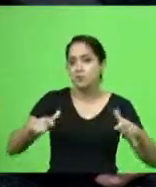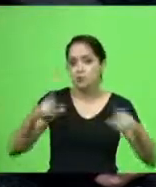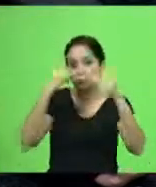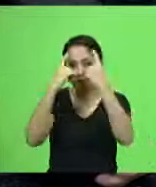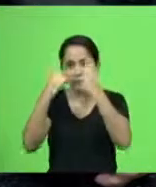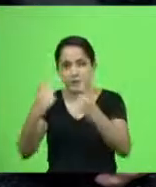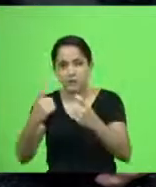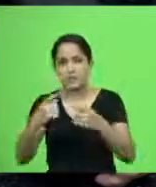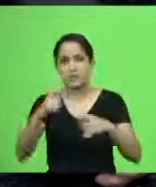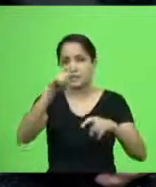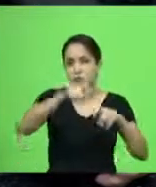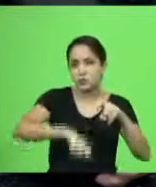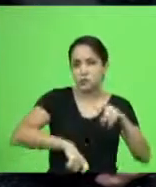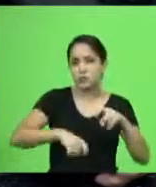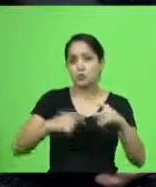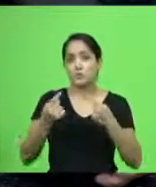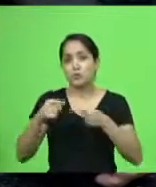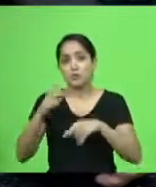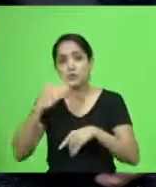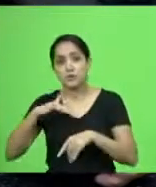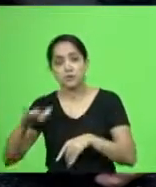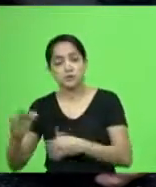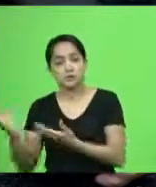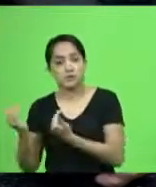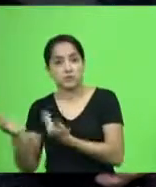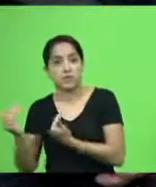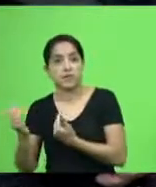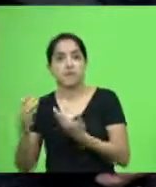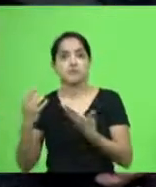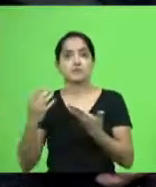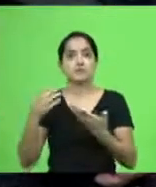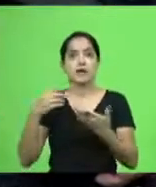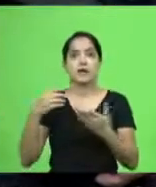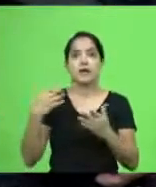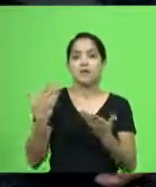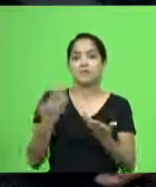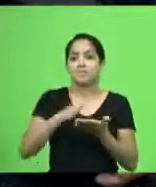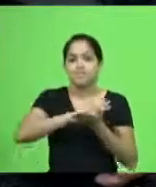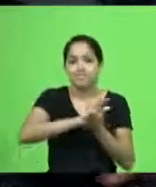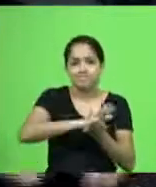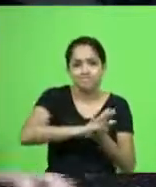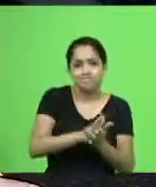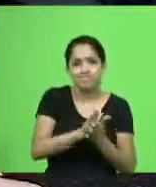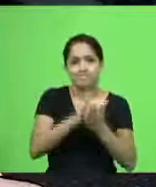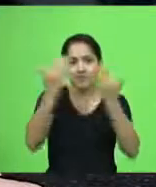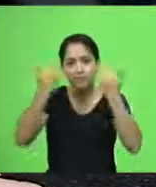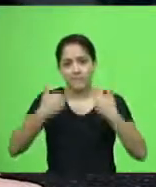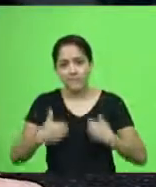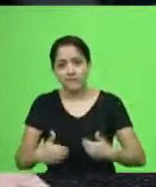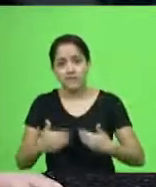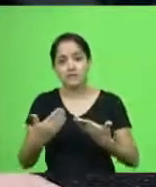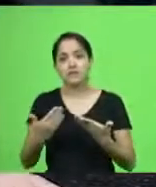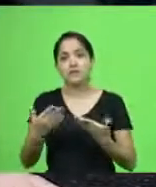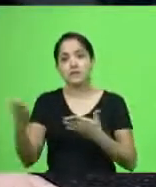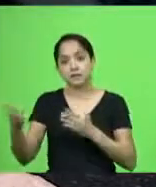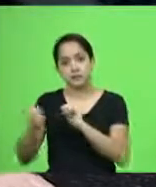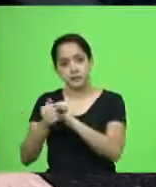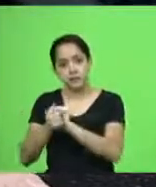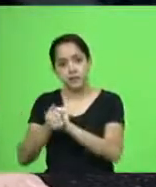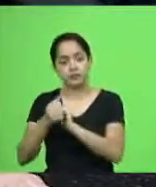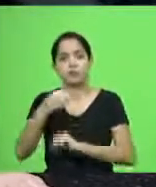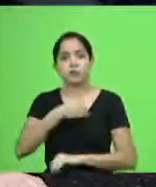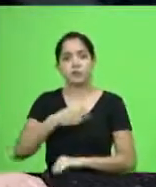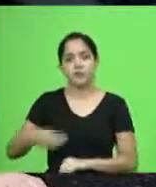estupro, de violência contra a criança, agressão psicológica, física, e nós, junto com a ministra Damares, estamos nessa